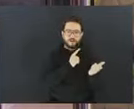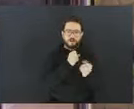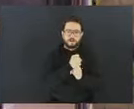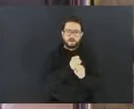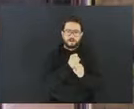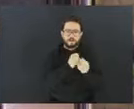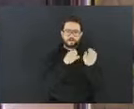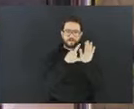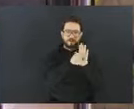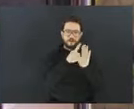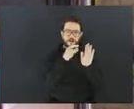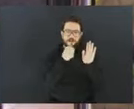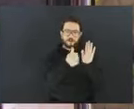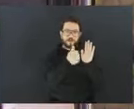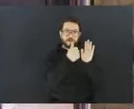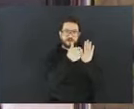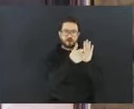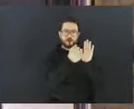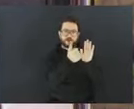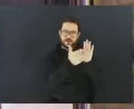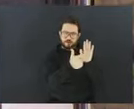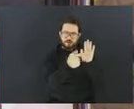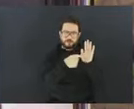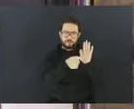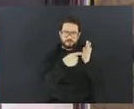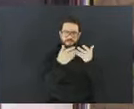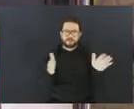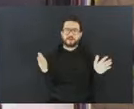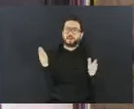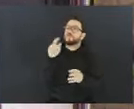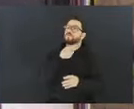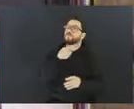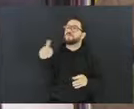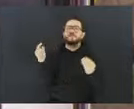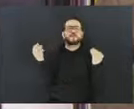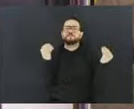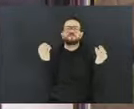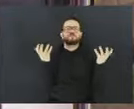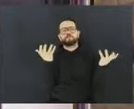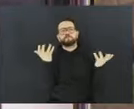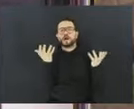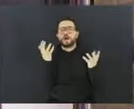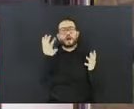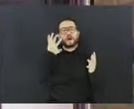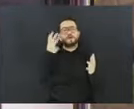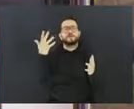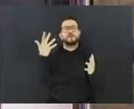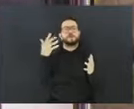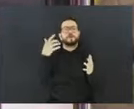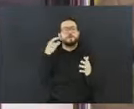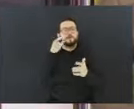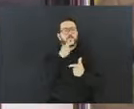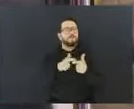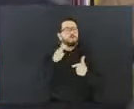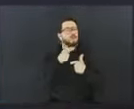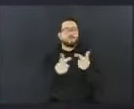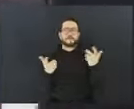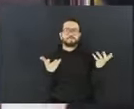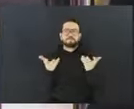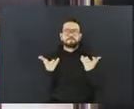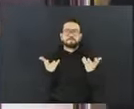senhores encaram essa situação e o que tem sido feito para resolvê-la na medida